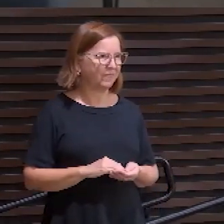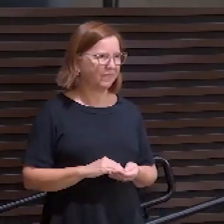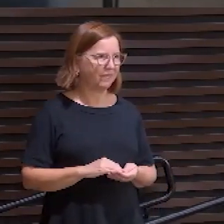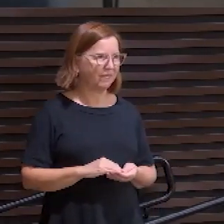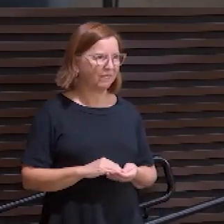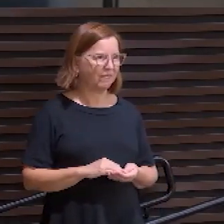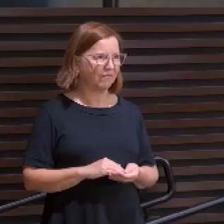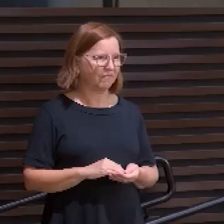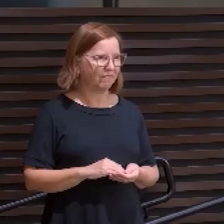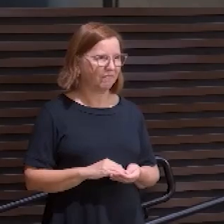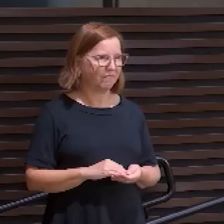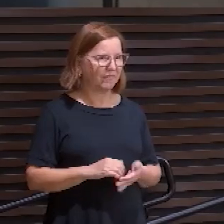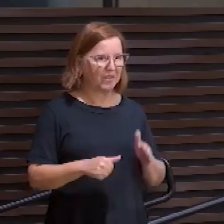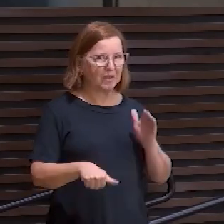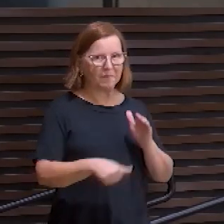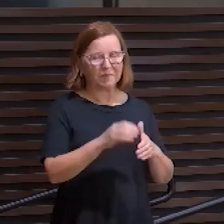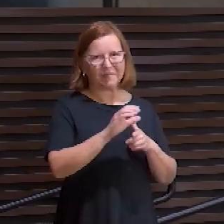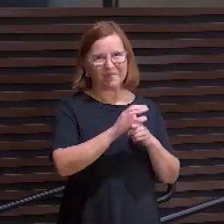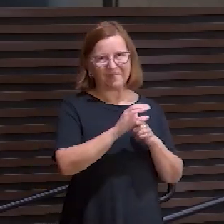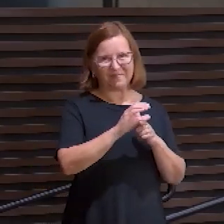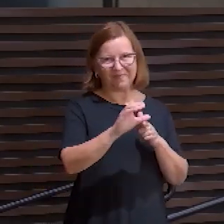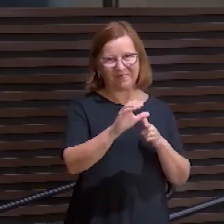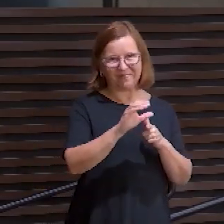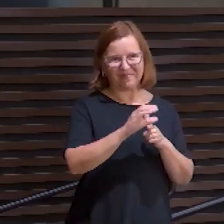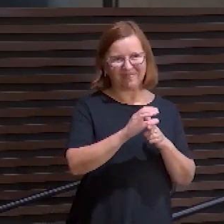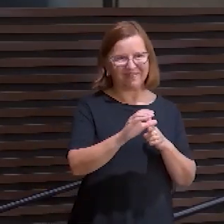Em 1